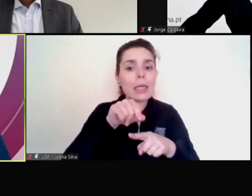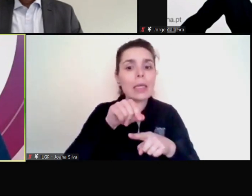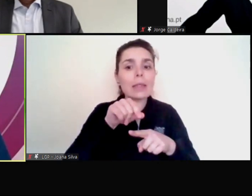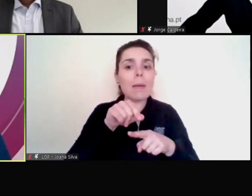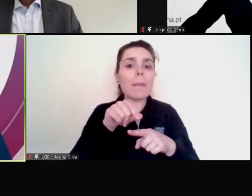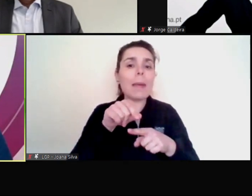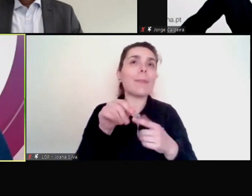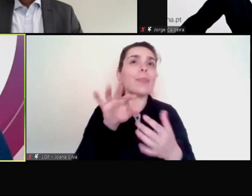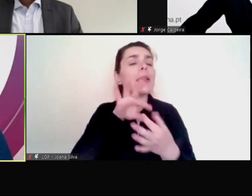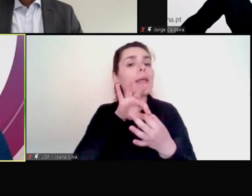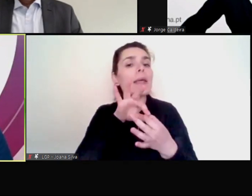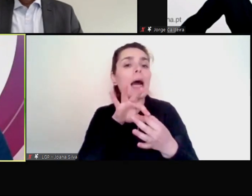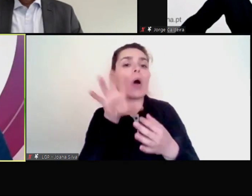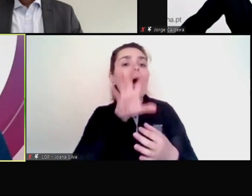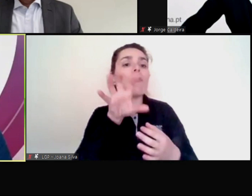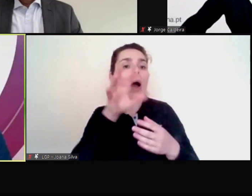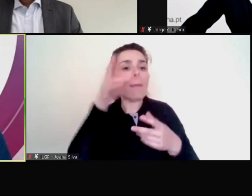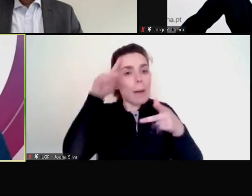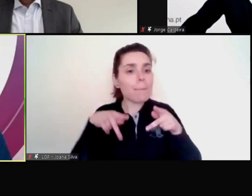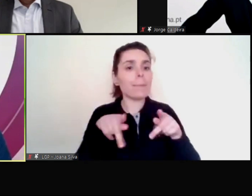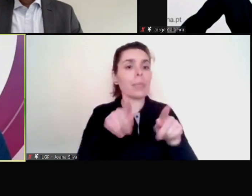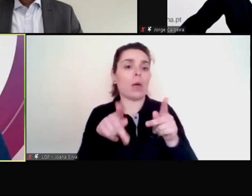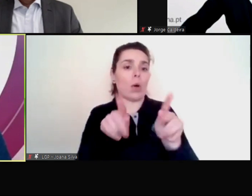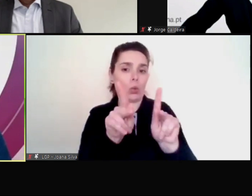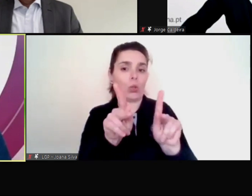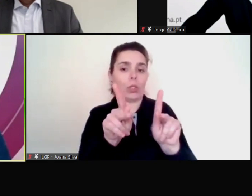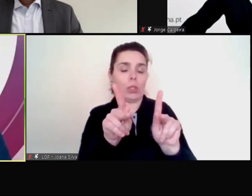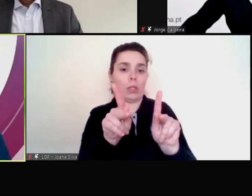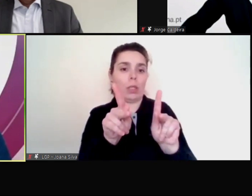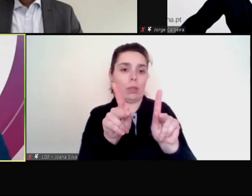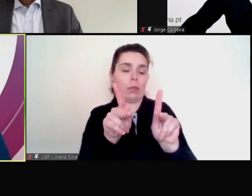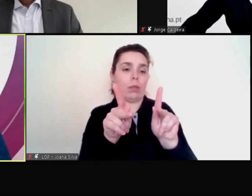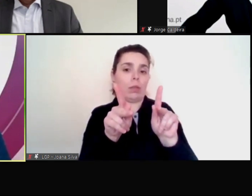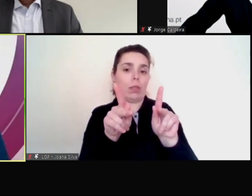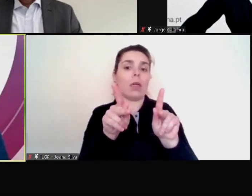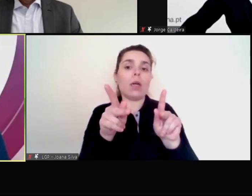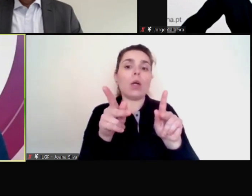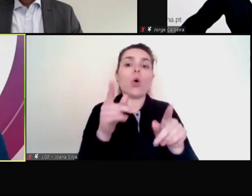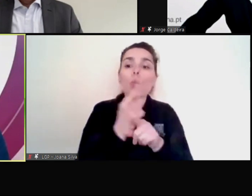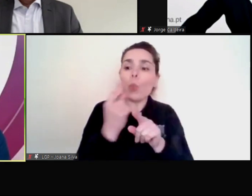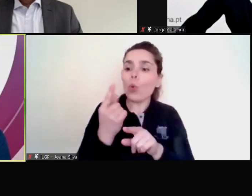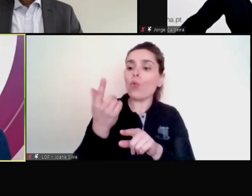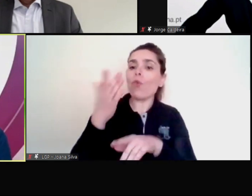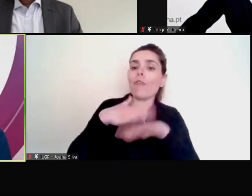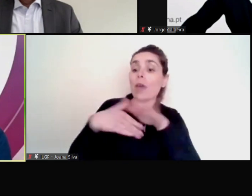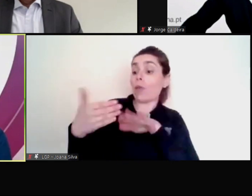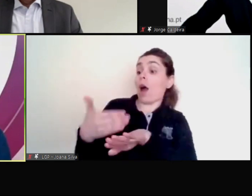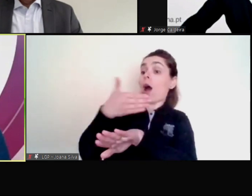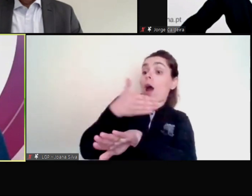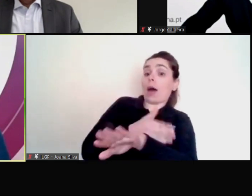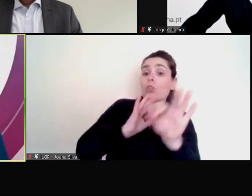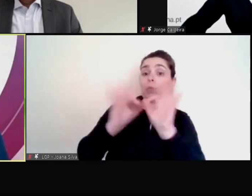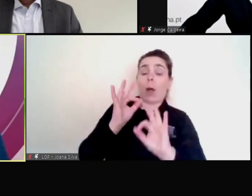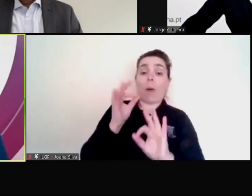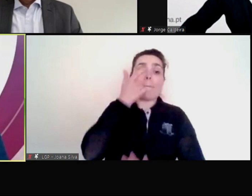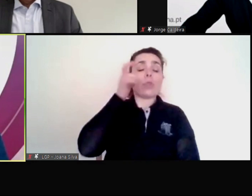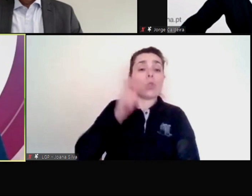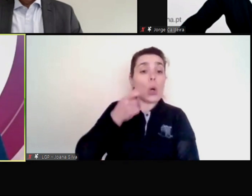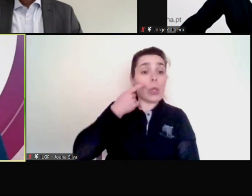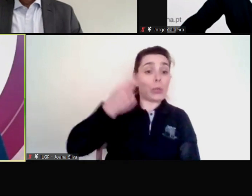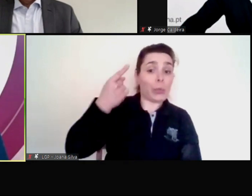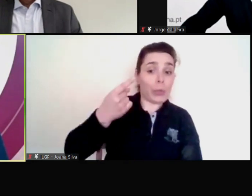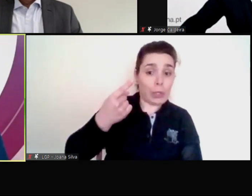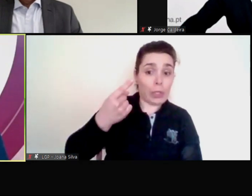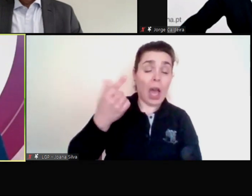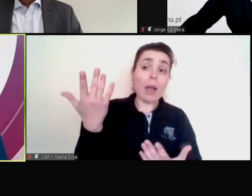pedagógico. Porque sem um desenho pedagógico sólido, que foi construído com a ajuda do especialista, podemos suprir a presença